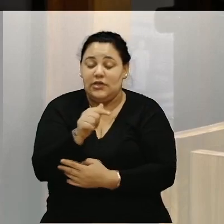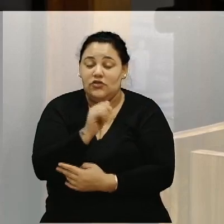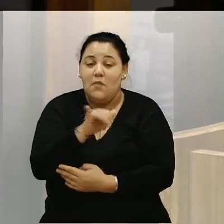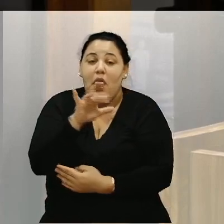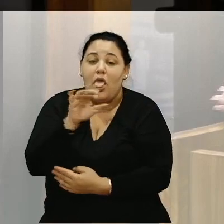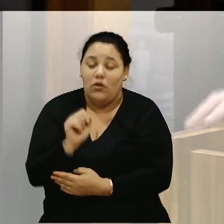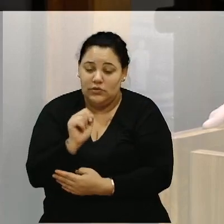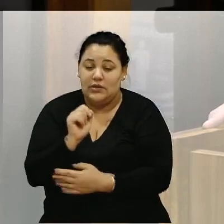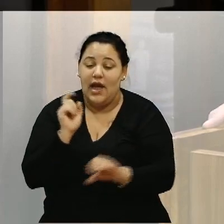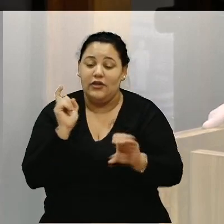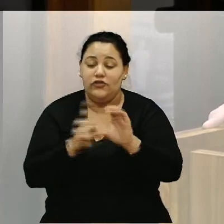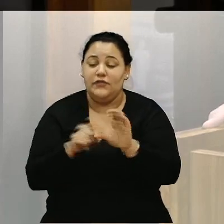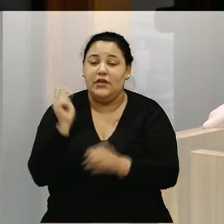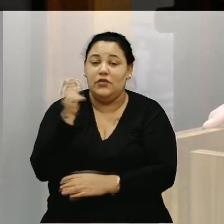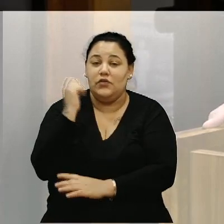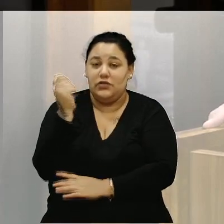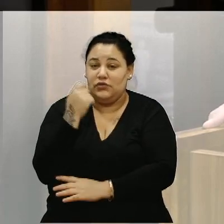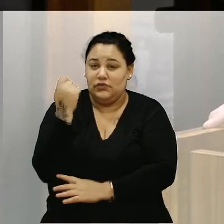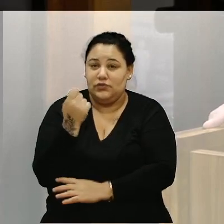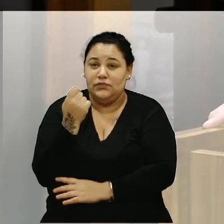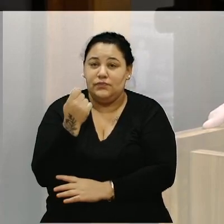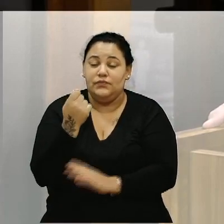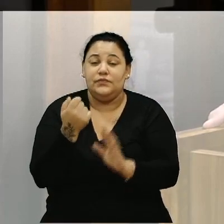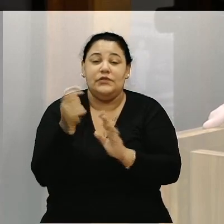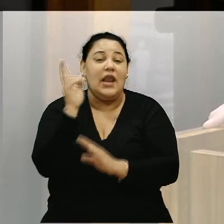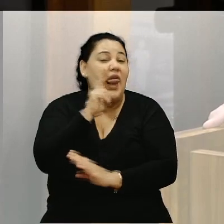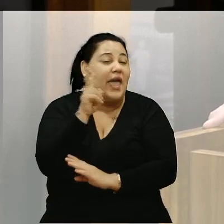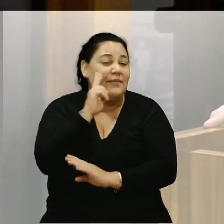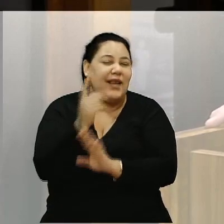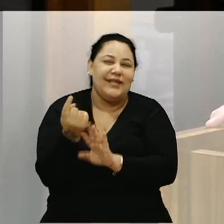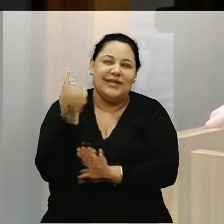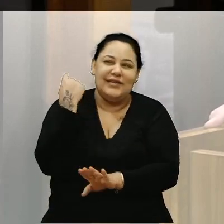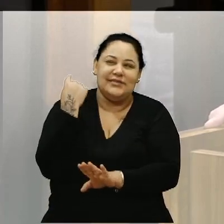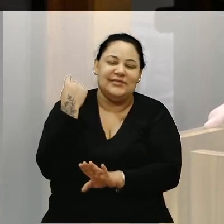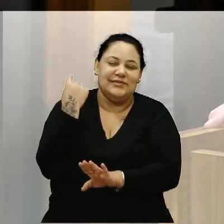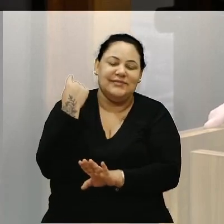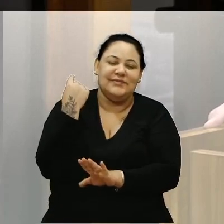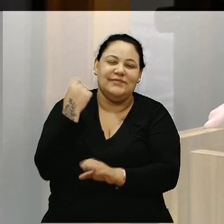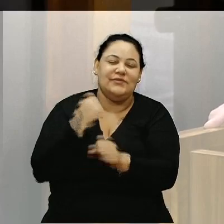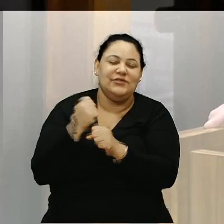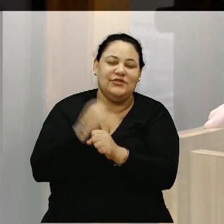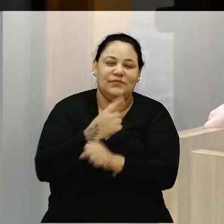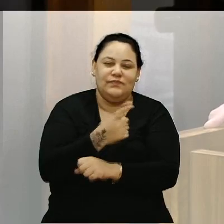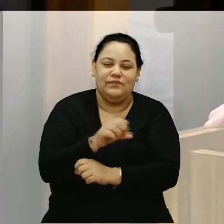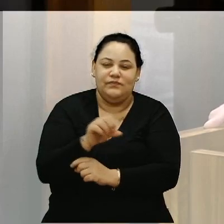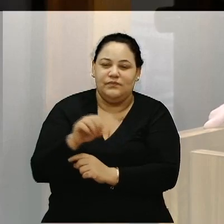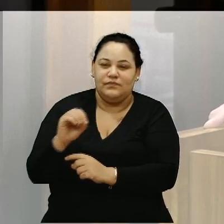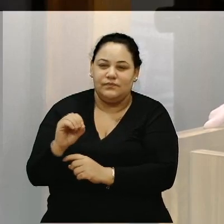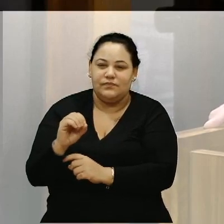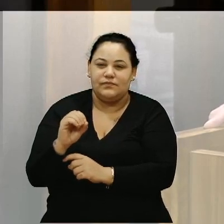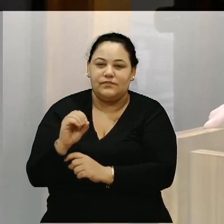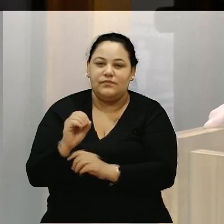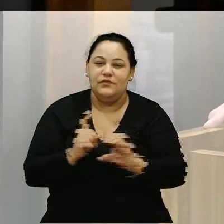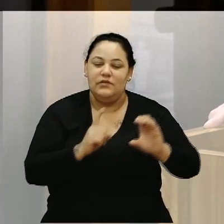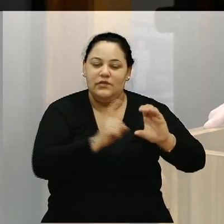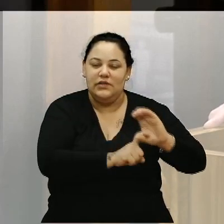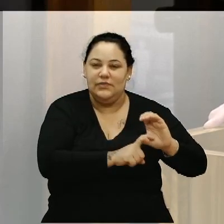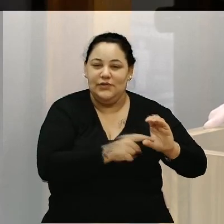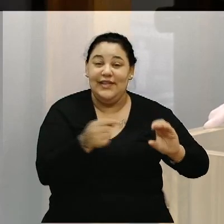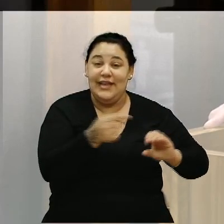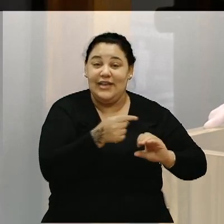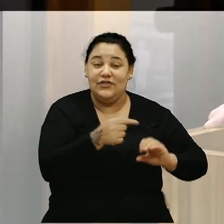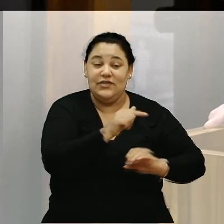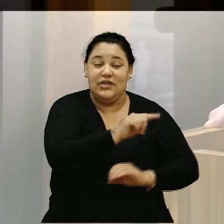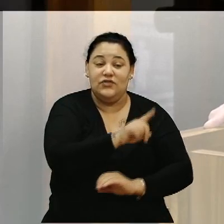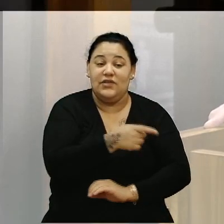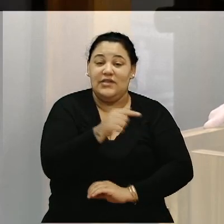Sul remonta à década de 1990, quando o débito somava 7,7 bilhões